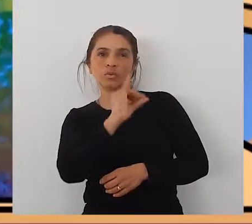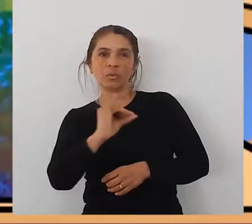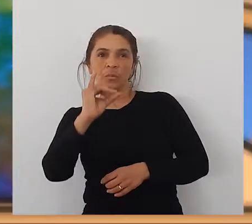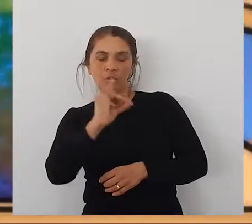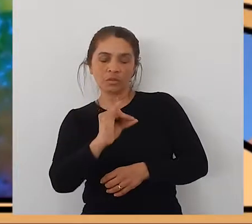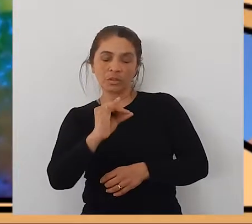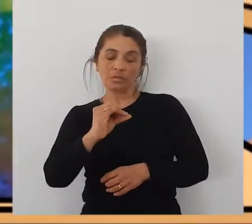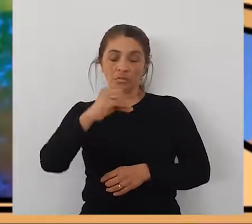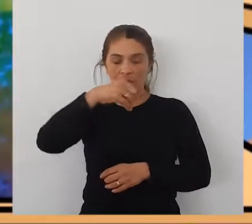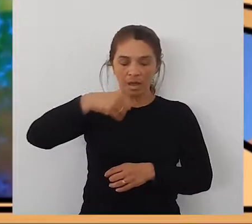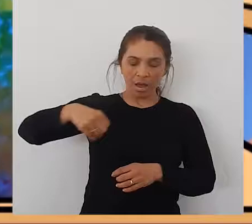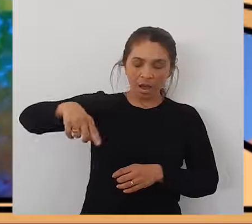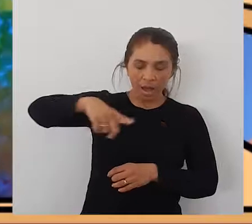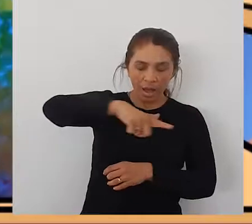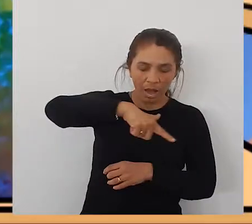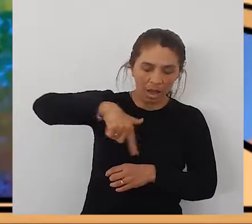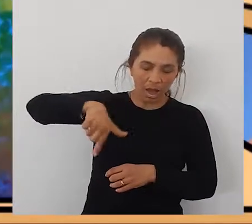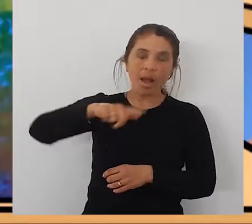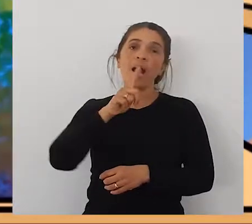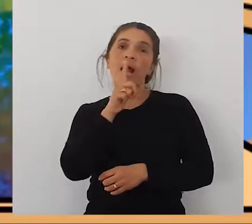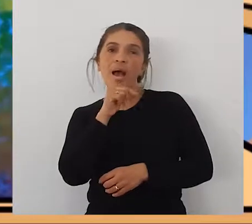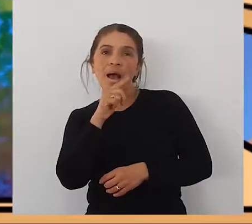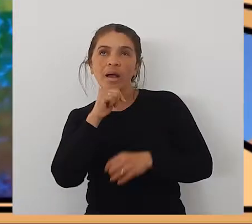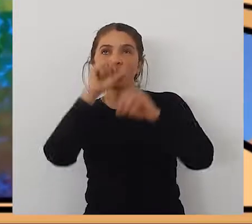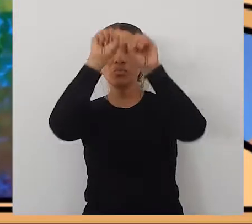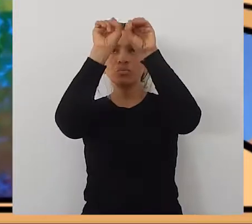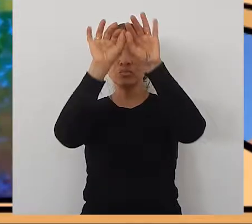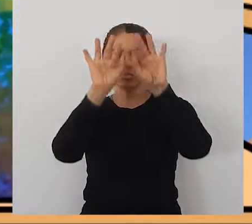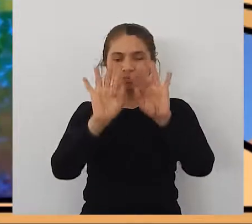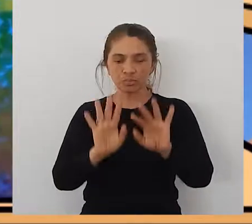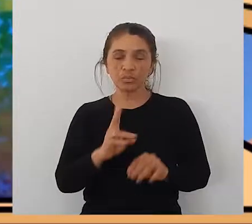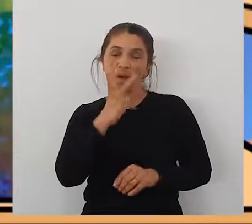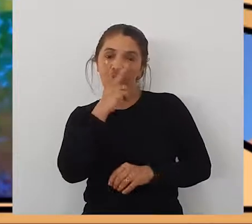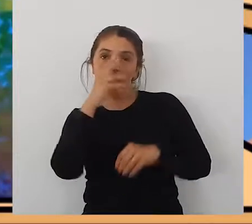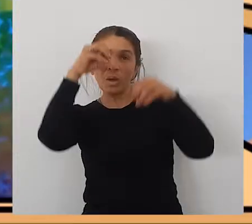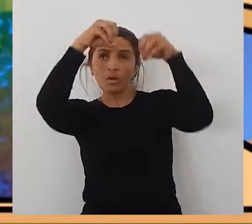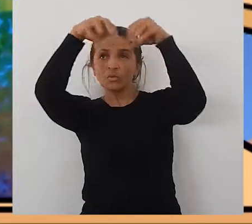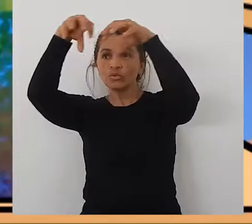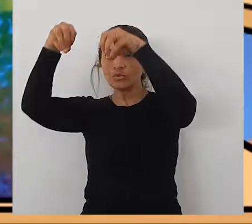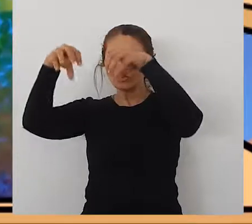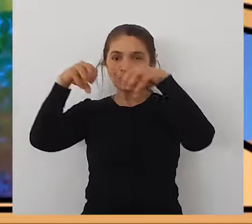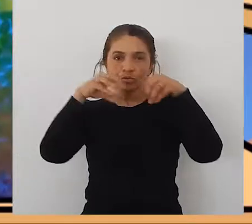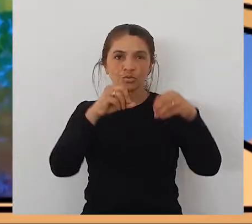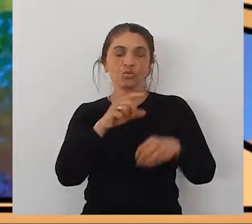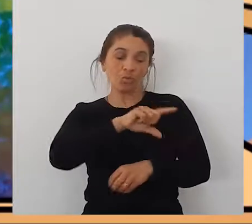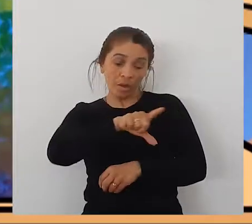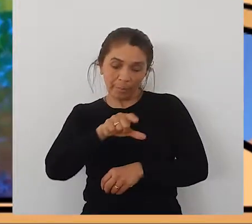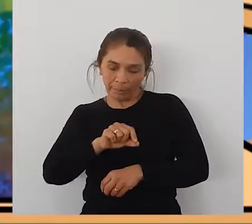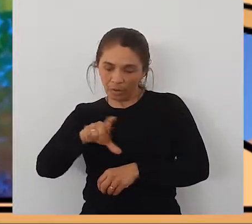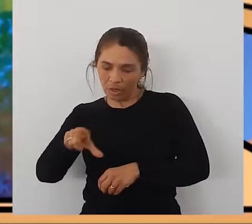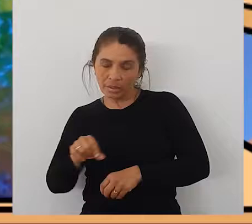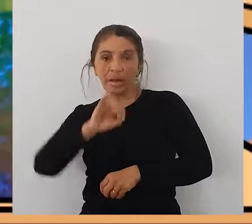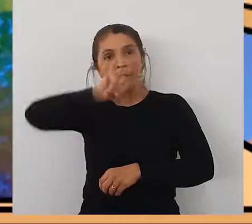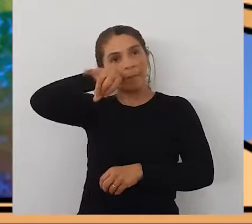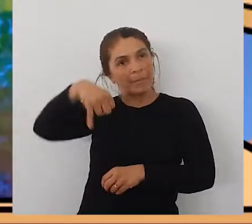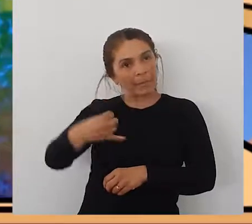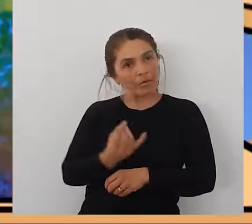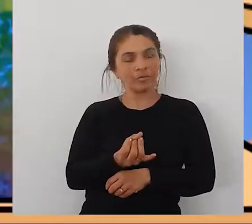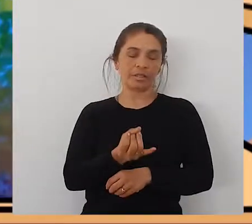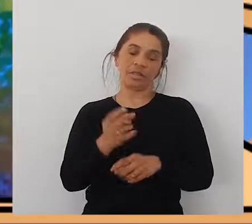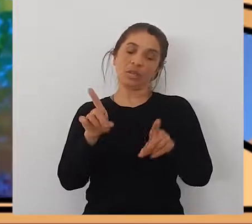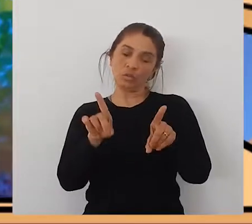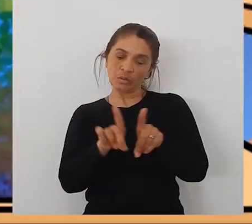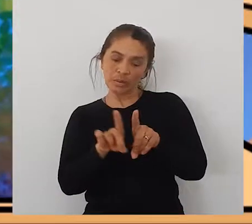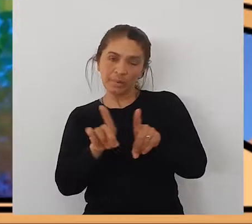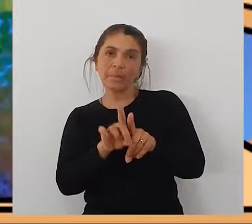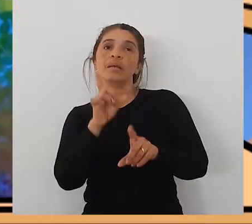A água cai da parede dos potes, como se fosse chuva, e molha as plantas. Parte é aproveitada pelas plantas, mas